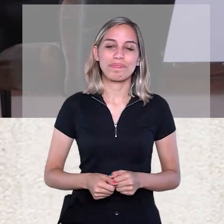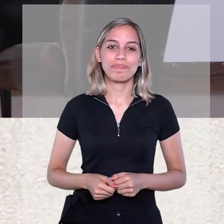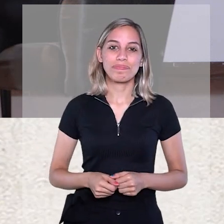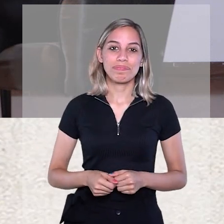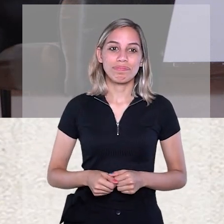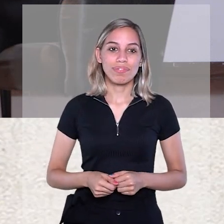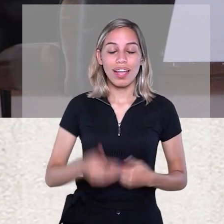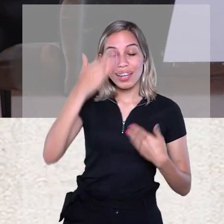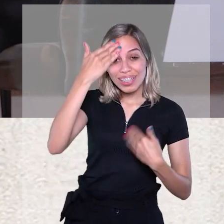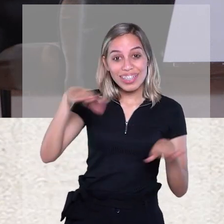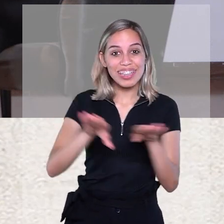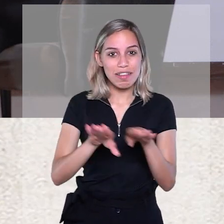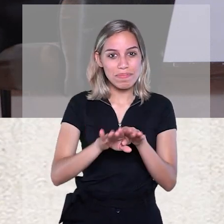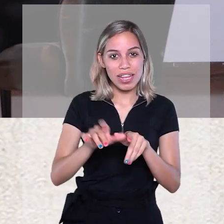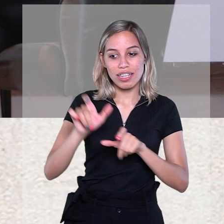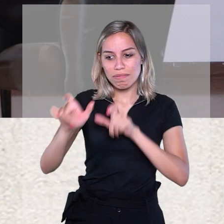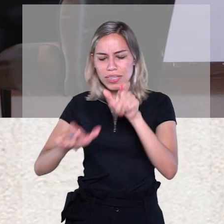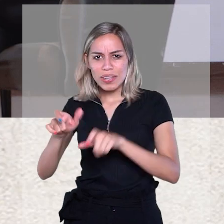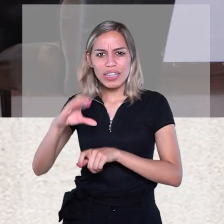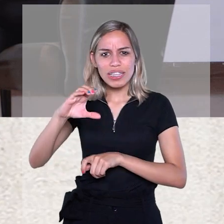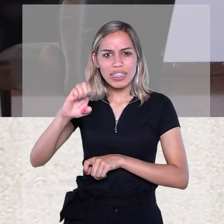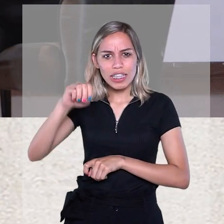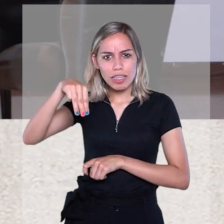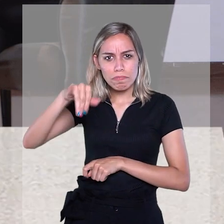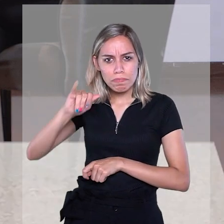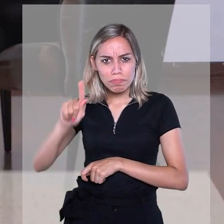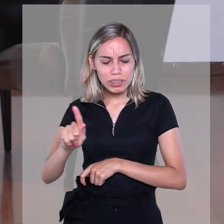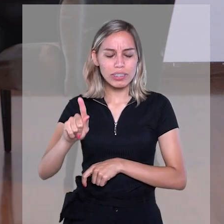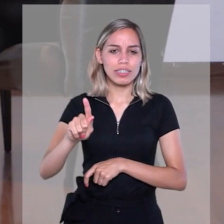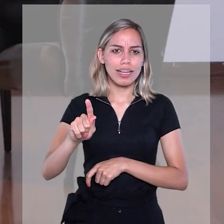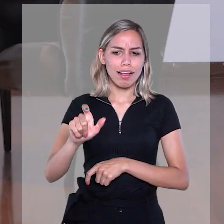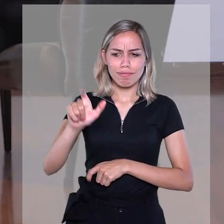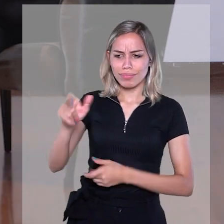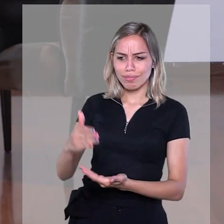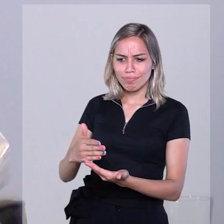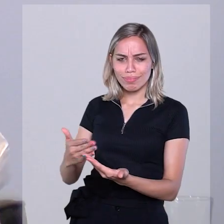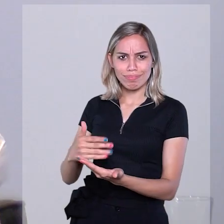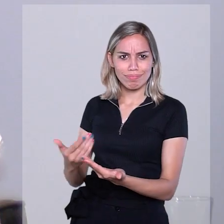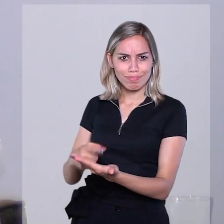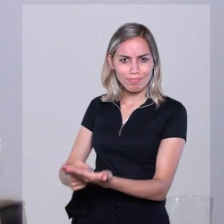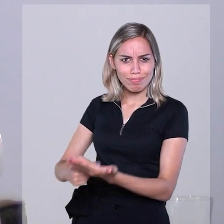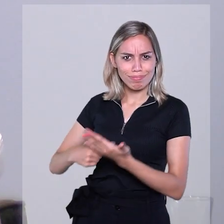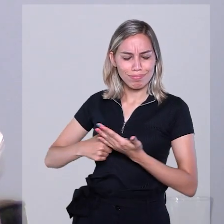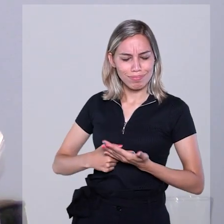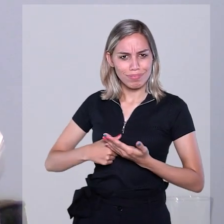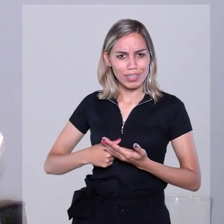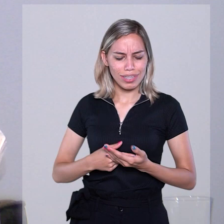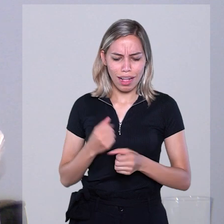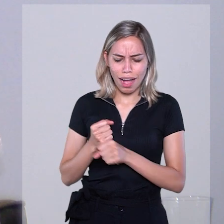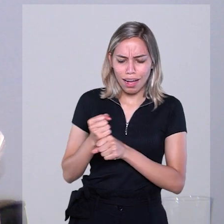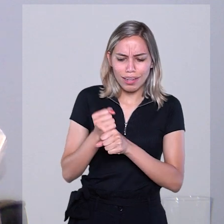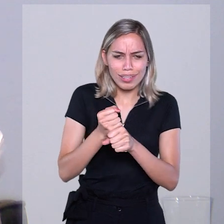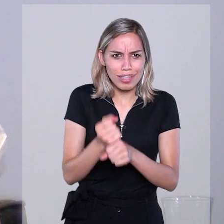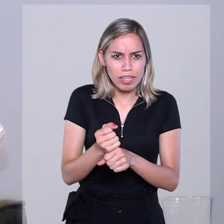O escritor e apresentador Afonso Borges é um homem branco de cabelos e barba grisalhos. Afonso usa uma